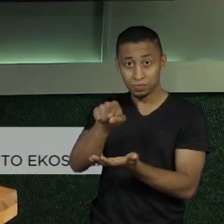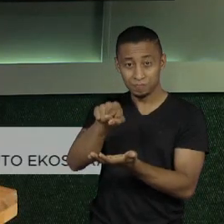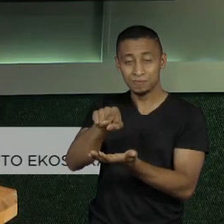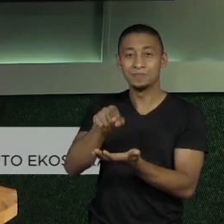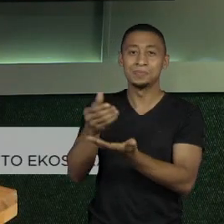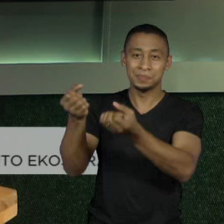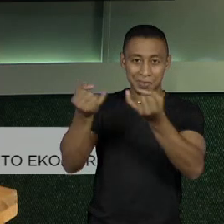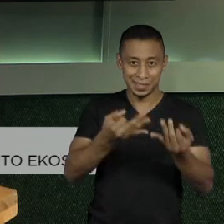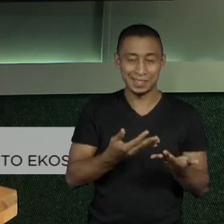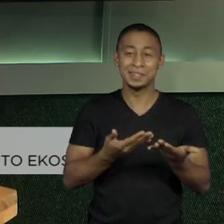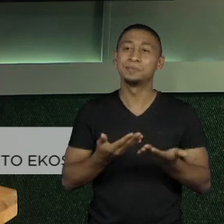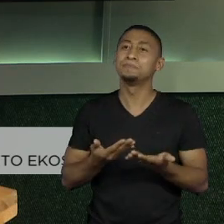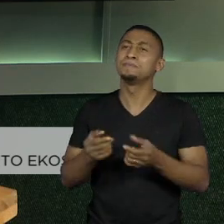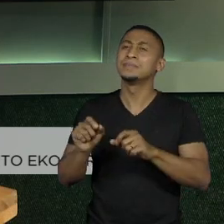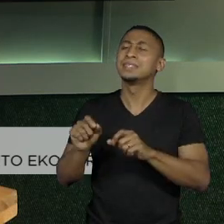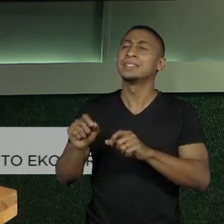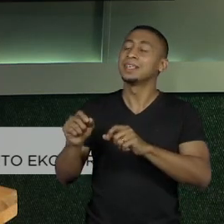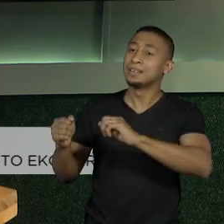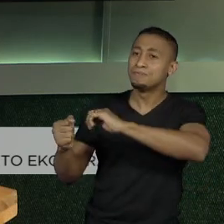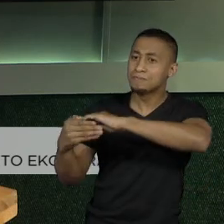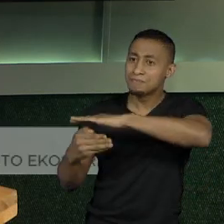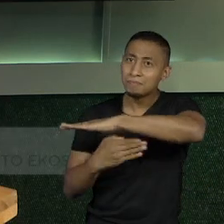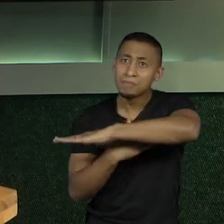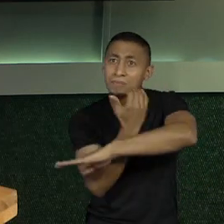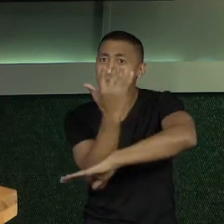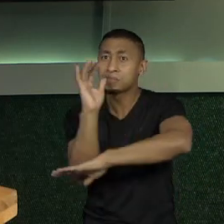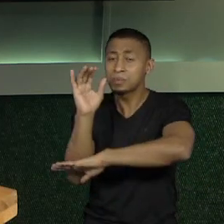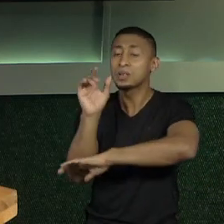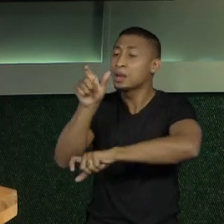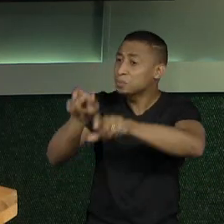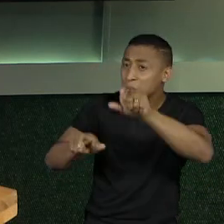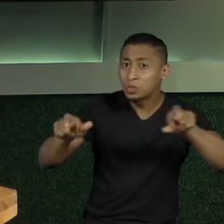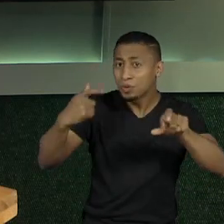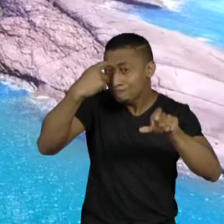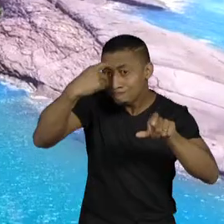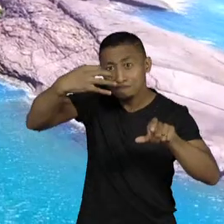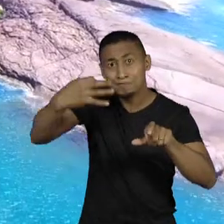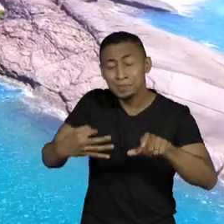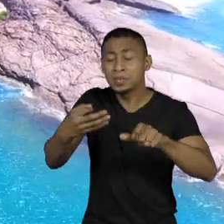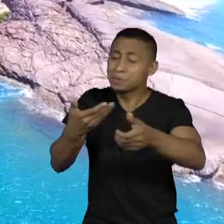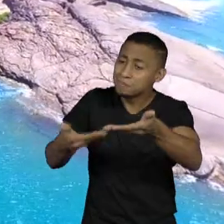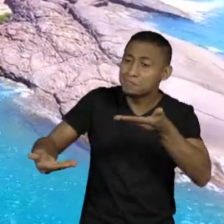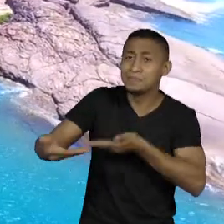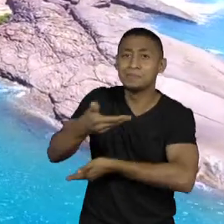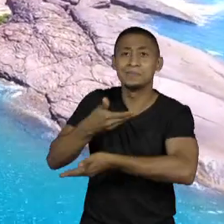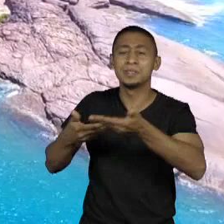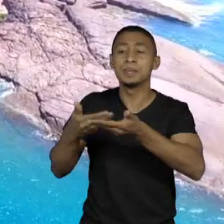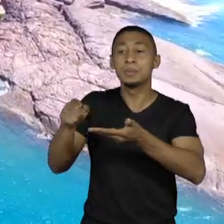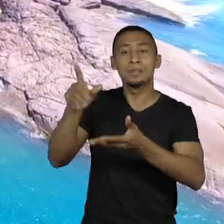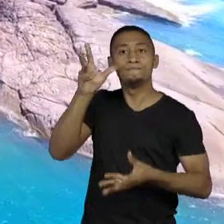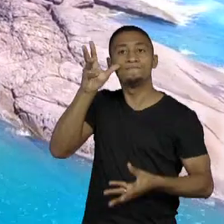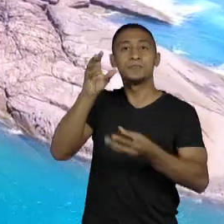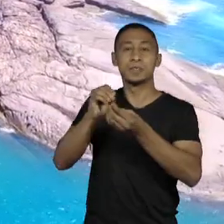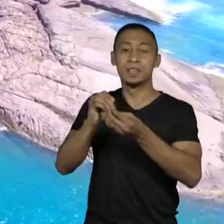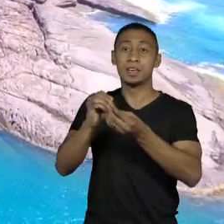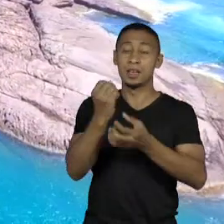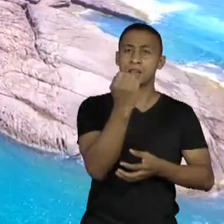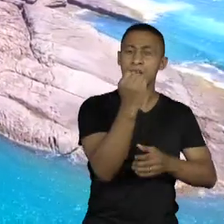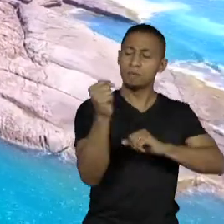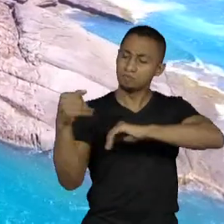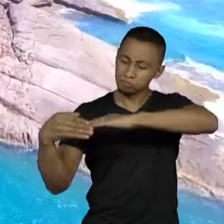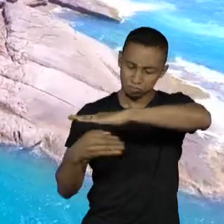importância da biodiversidade na discussão do cotidiano das pessoas. Então, mostrar que ele vai muito além, né,